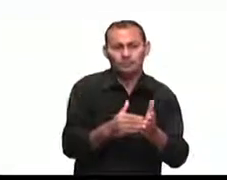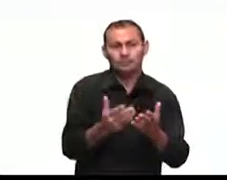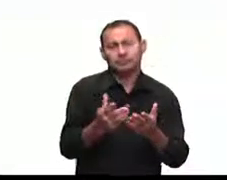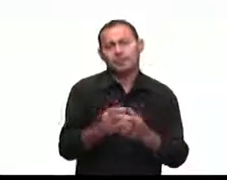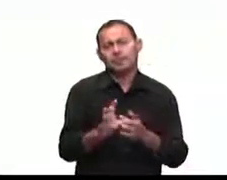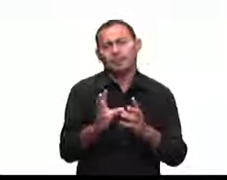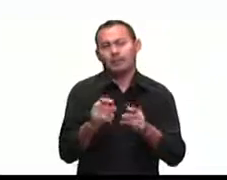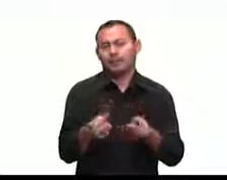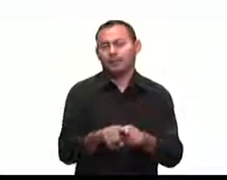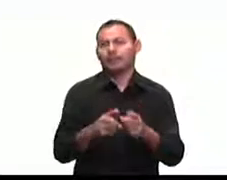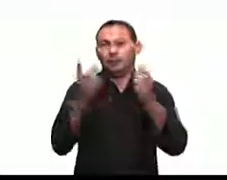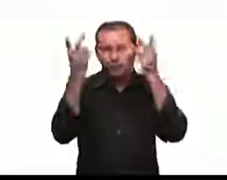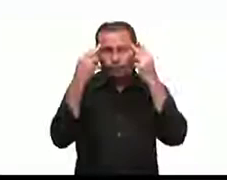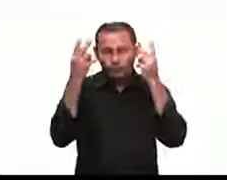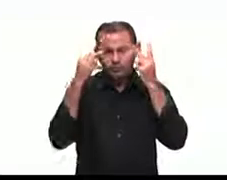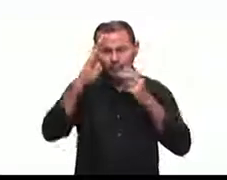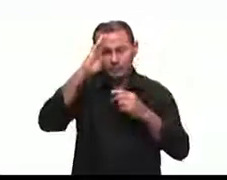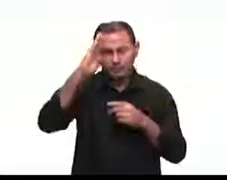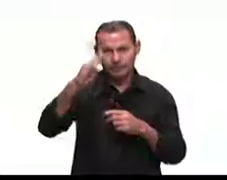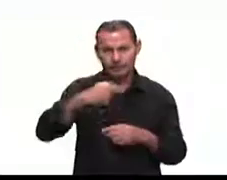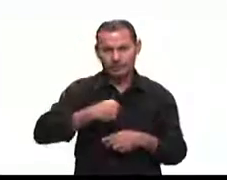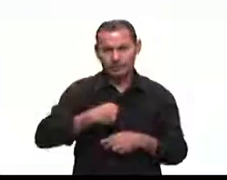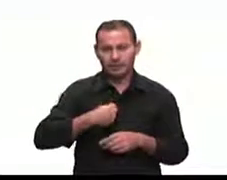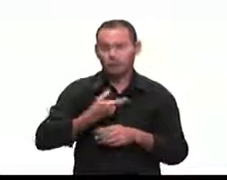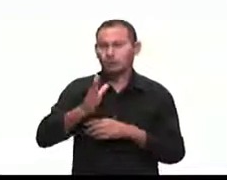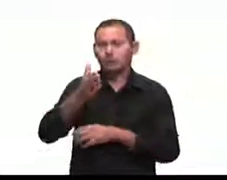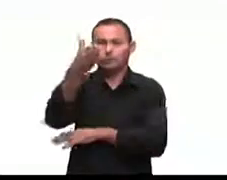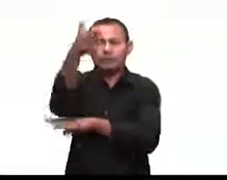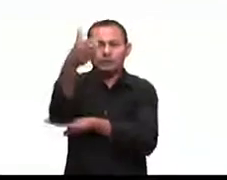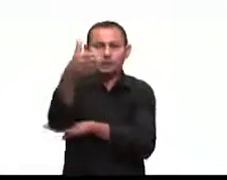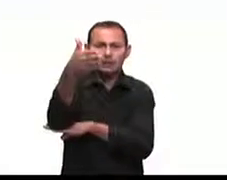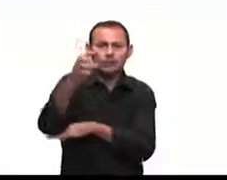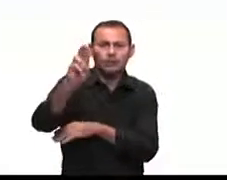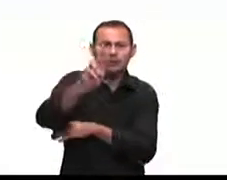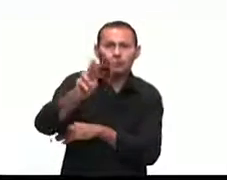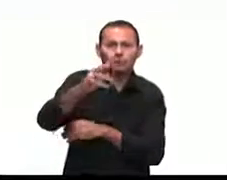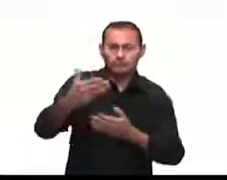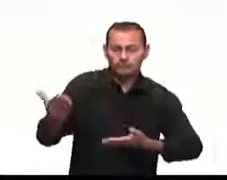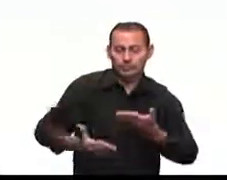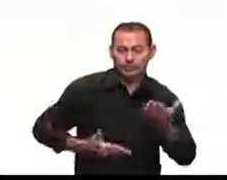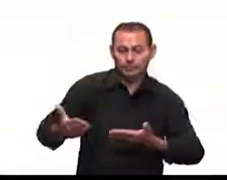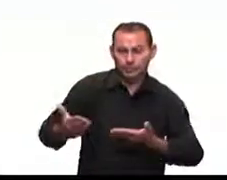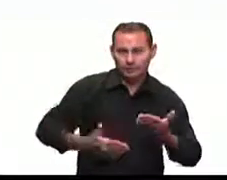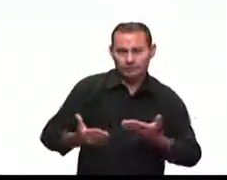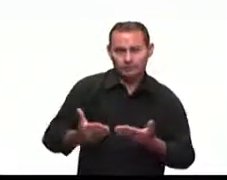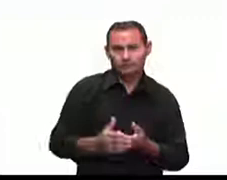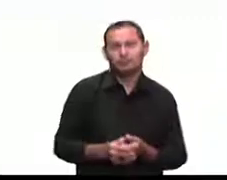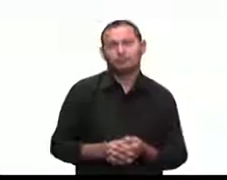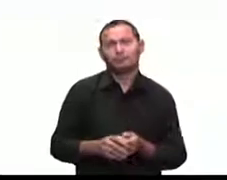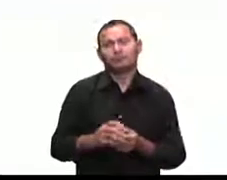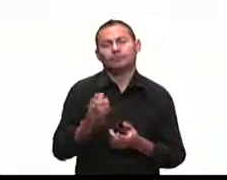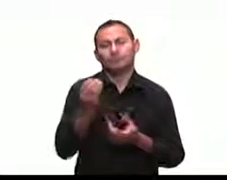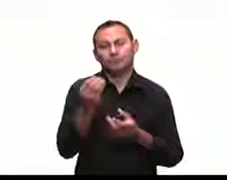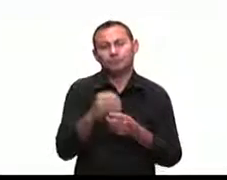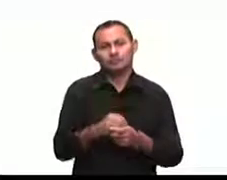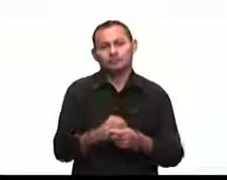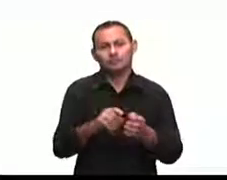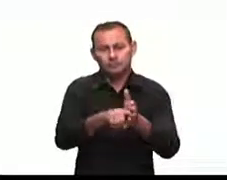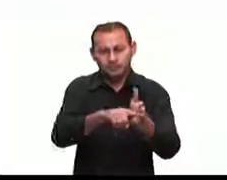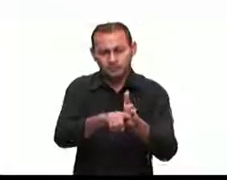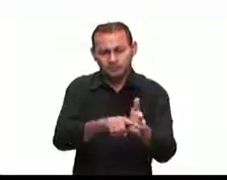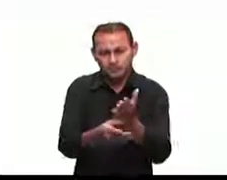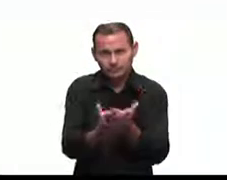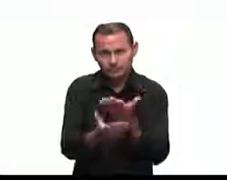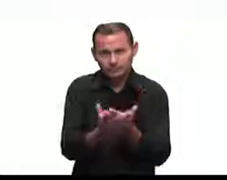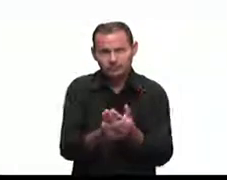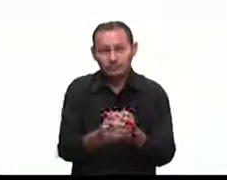né, e bastante comum, principalmente quando eu vou em um hotel, utilizo serviços, né, então vem a pesquisa